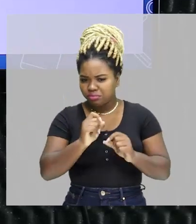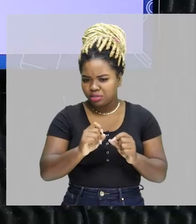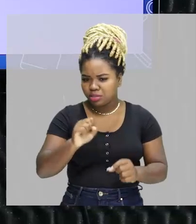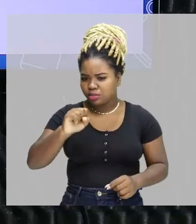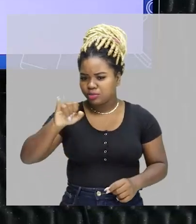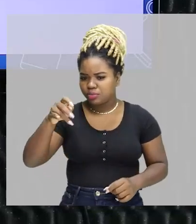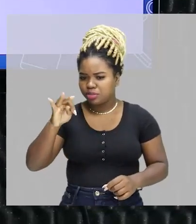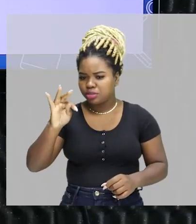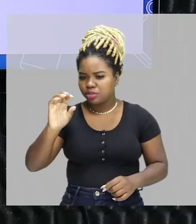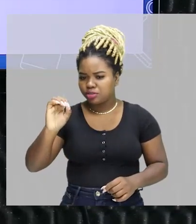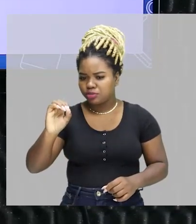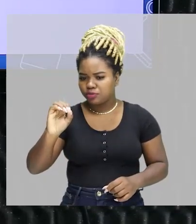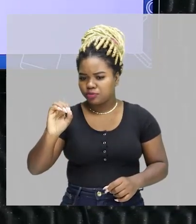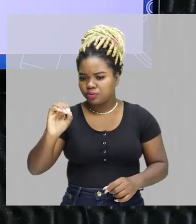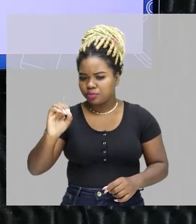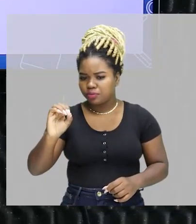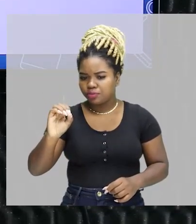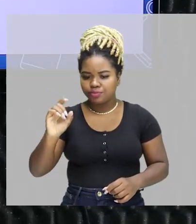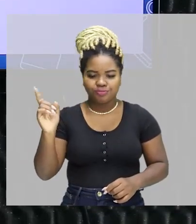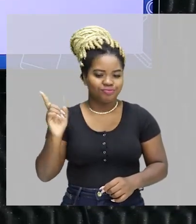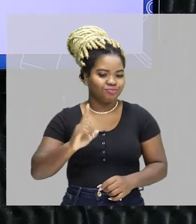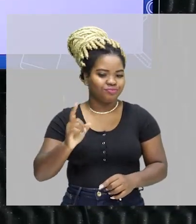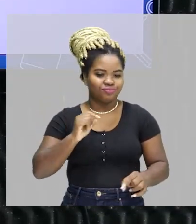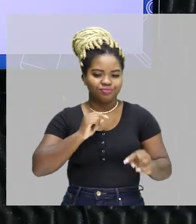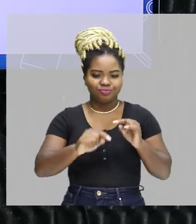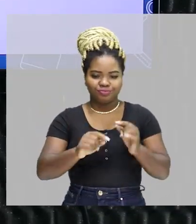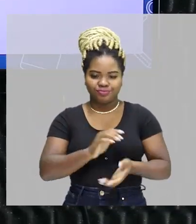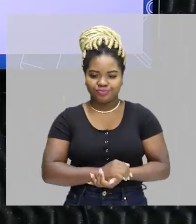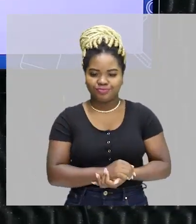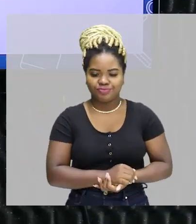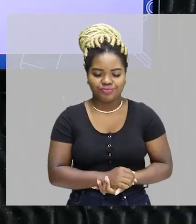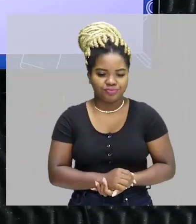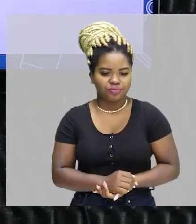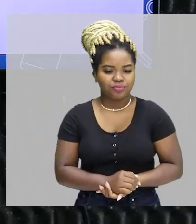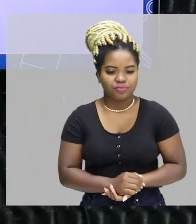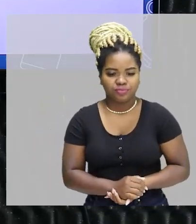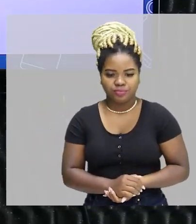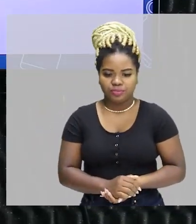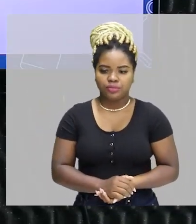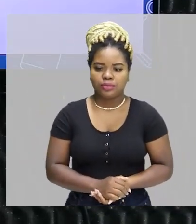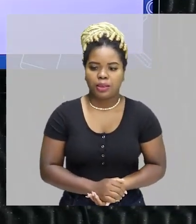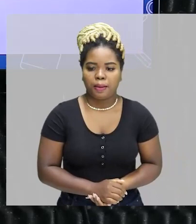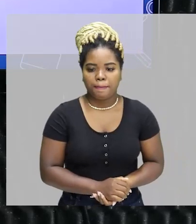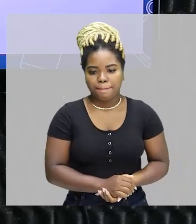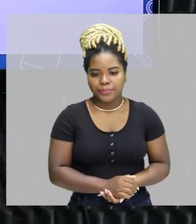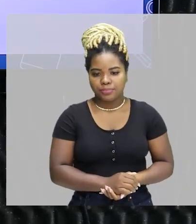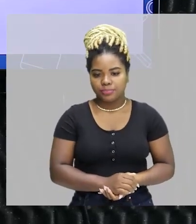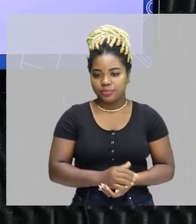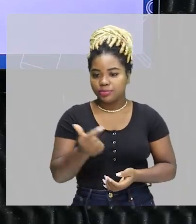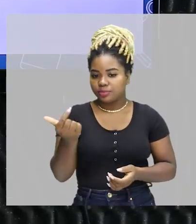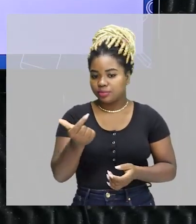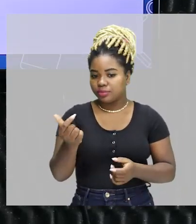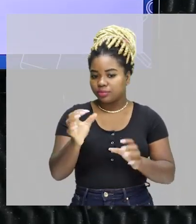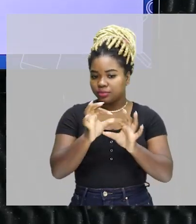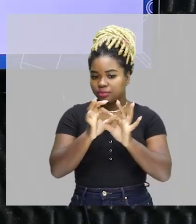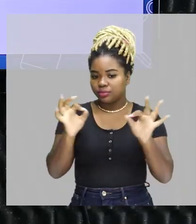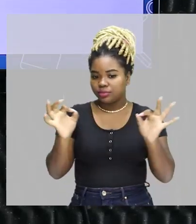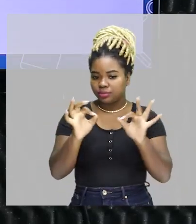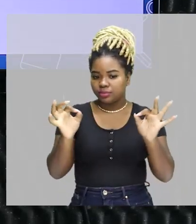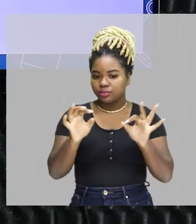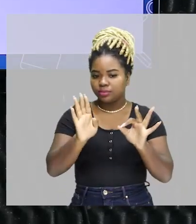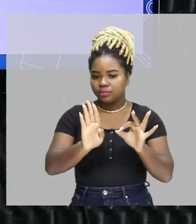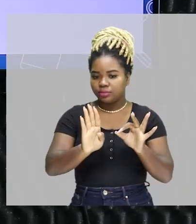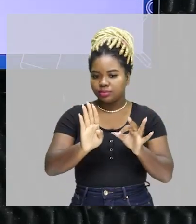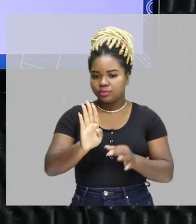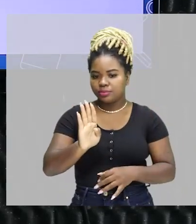Não. É objetividade. Vamos lá. O conhecimento científico, que é o segundo. Racionalidade,